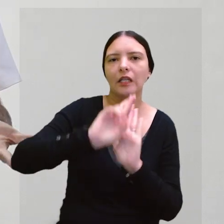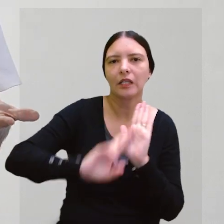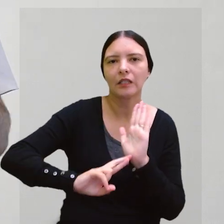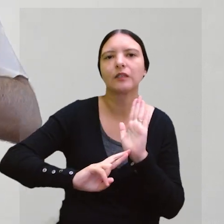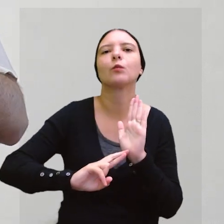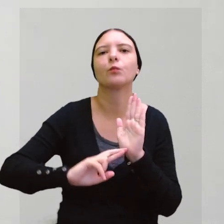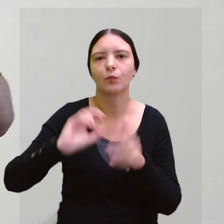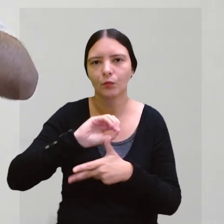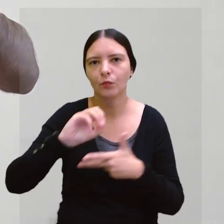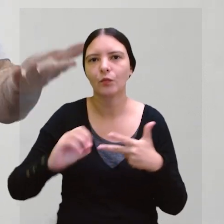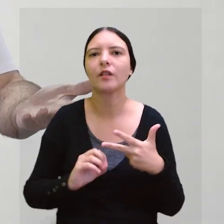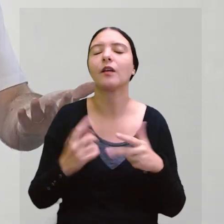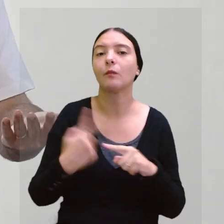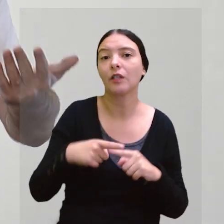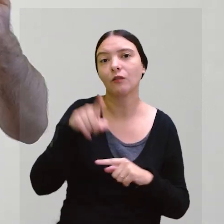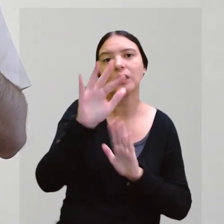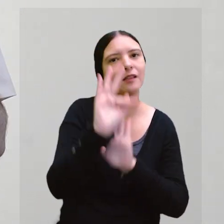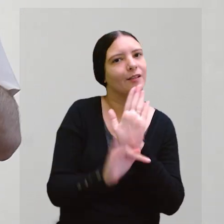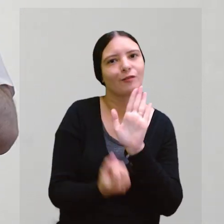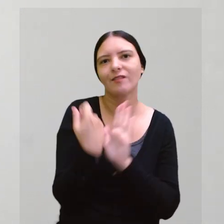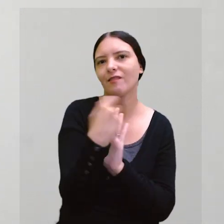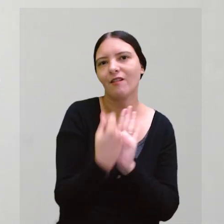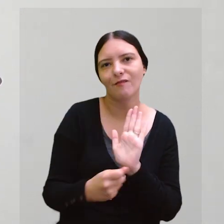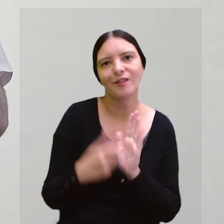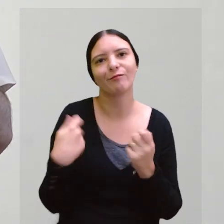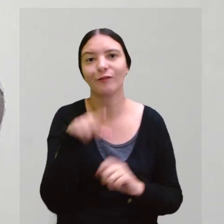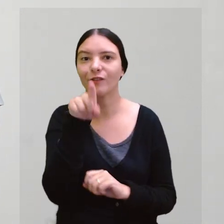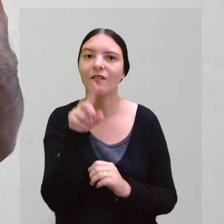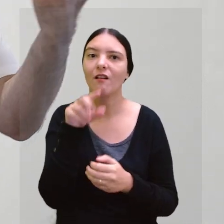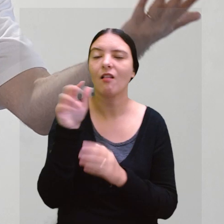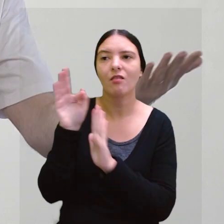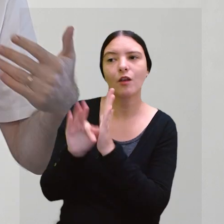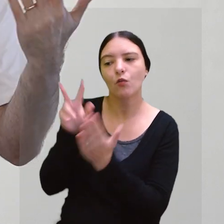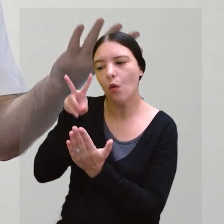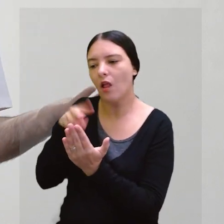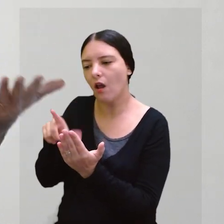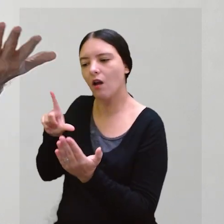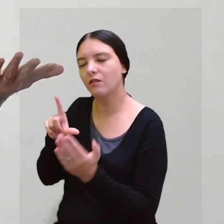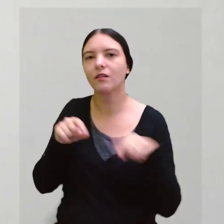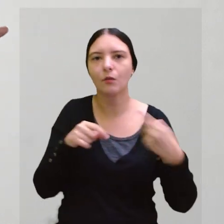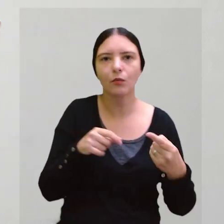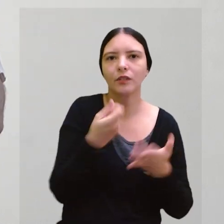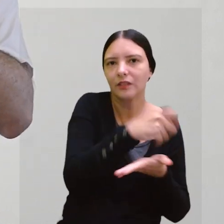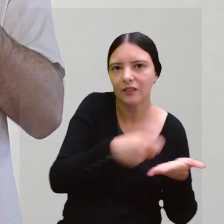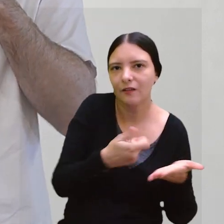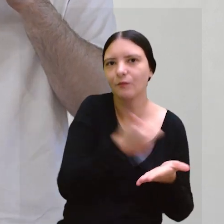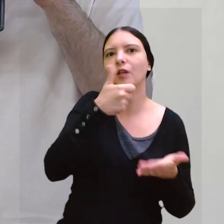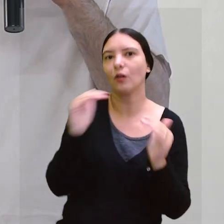A redação do Enem exige que você produza um texto. Então, você ler textos vai te ajudar a produzir melhor texto.